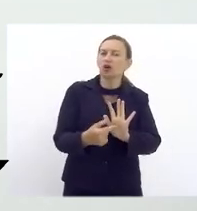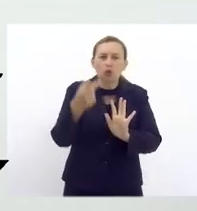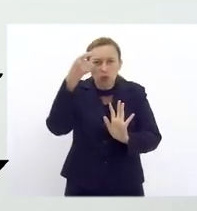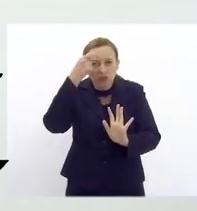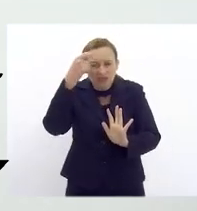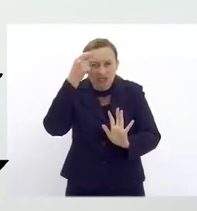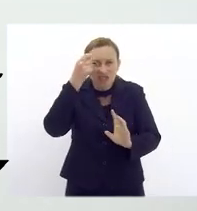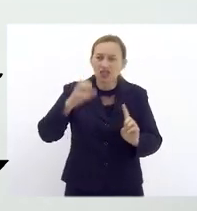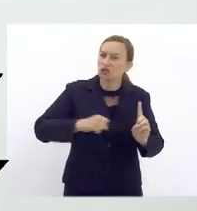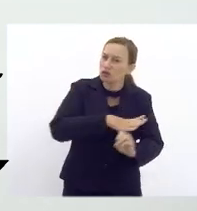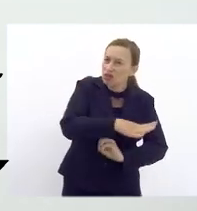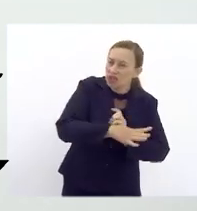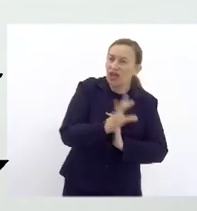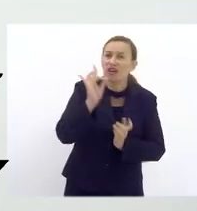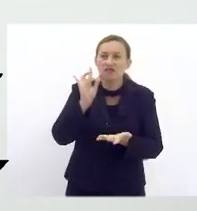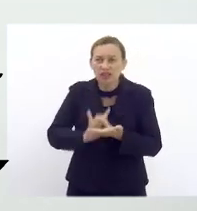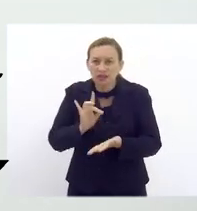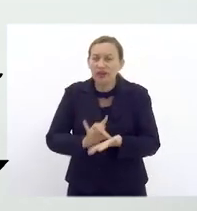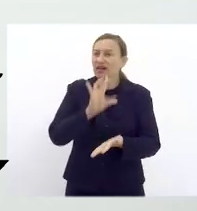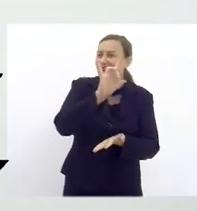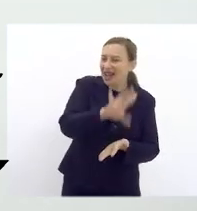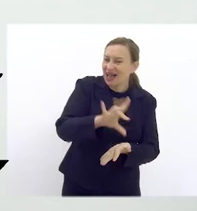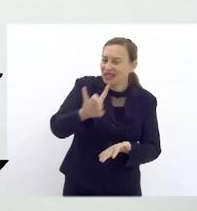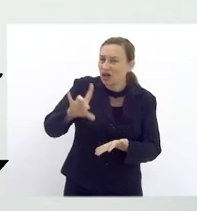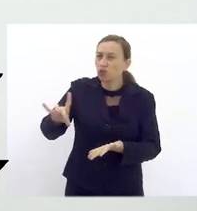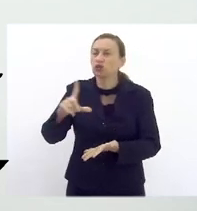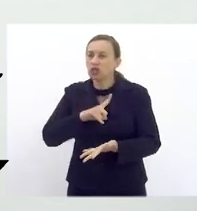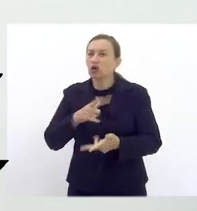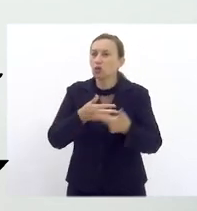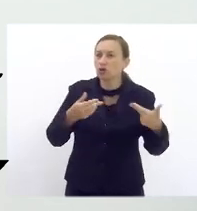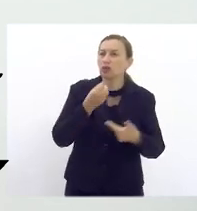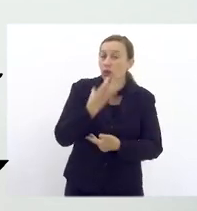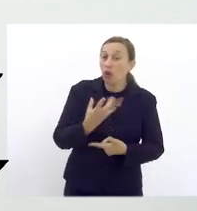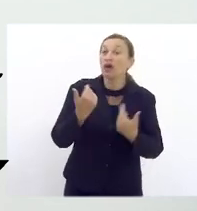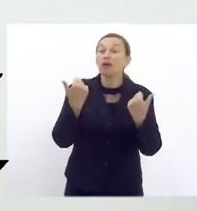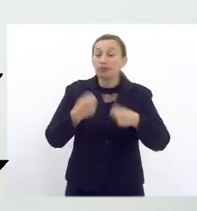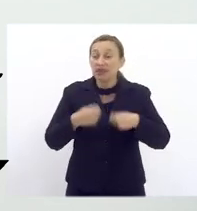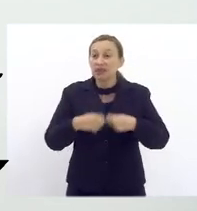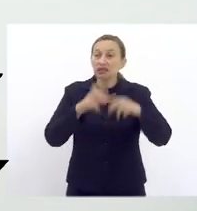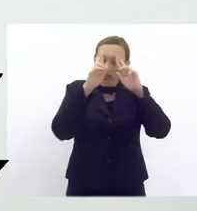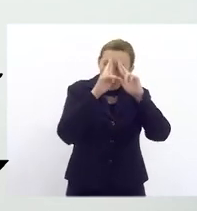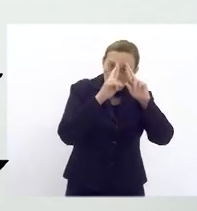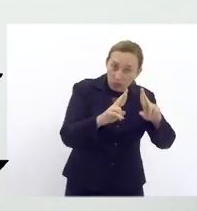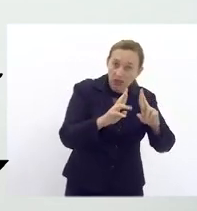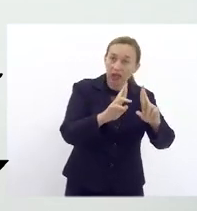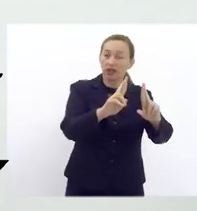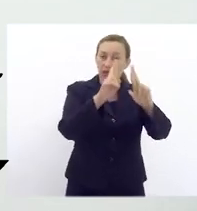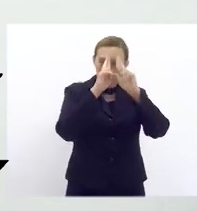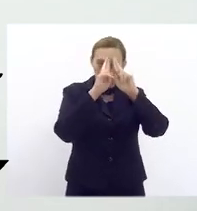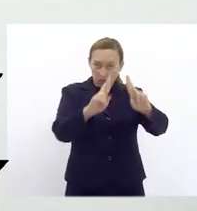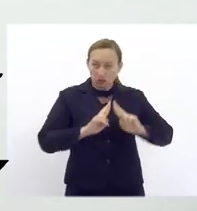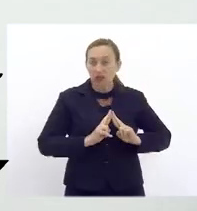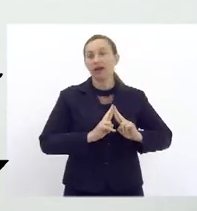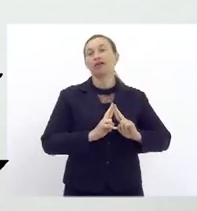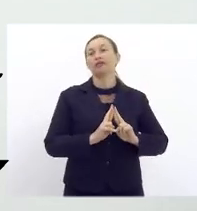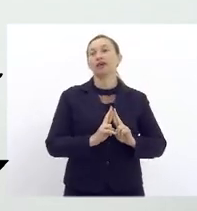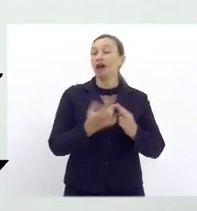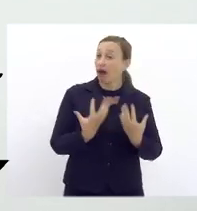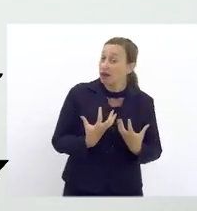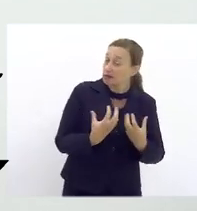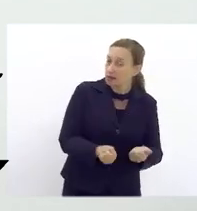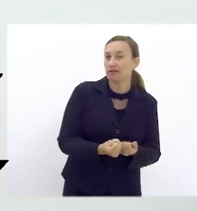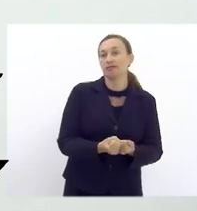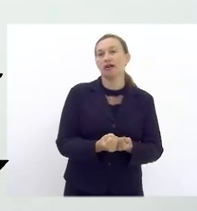a sociedade que realmente cada um tem coisas boas e nós precisamos de respeitar aceitar é uma coisa